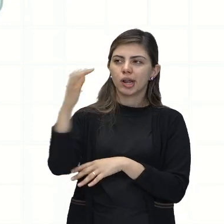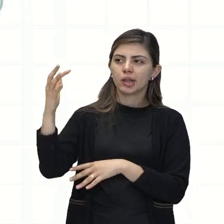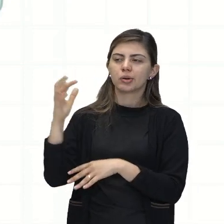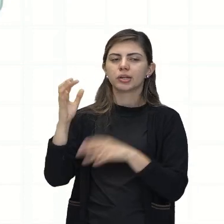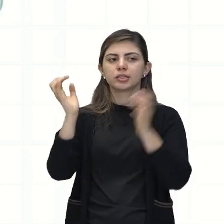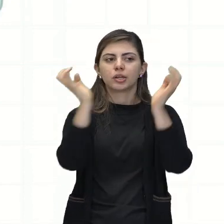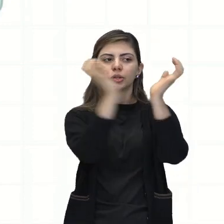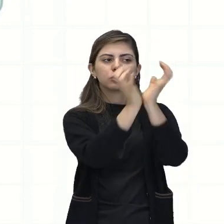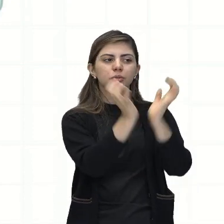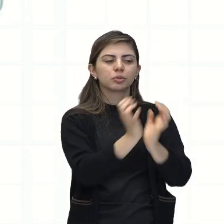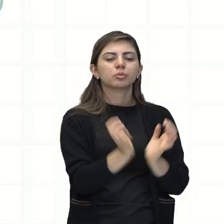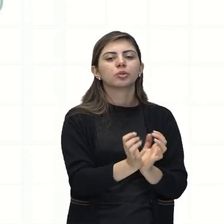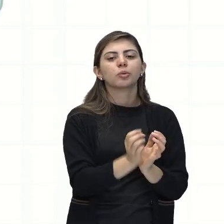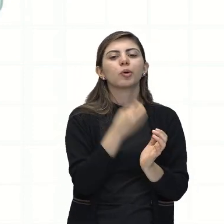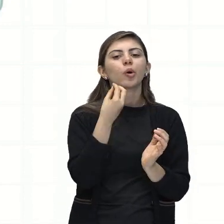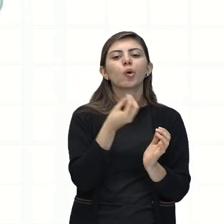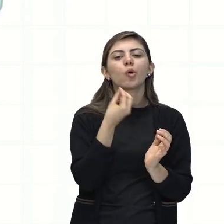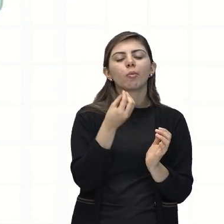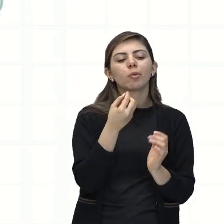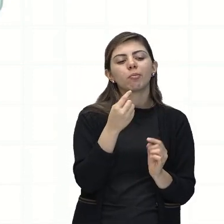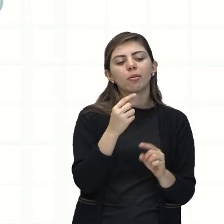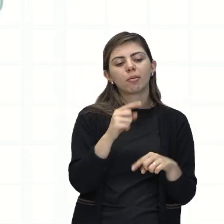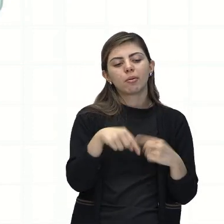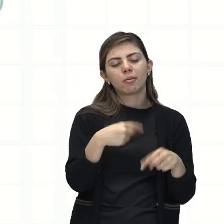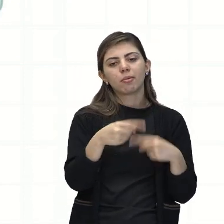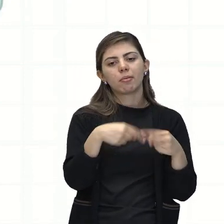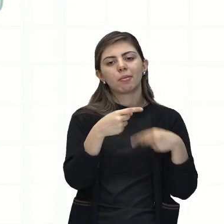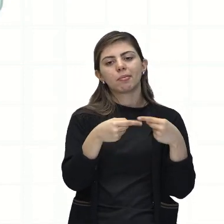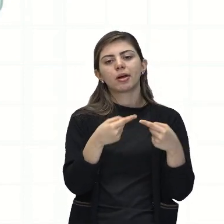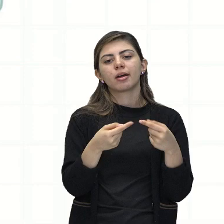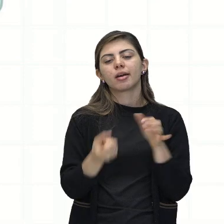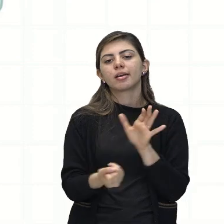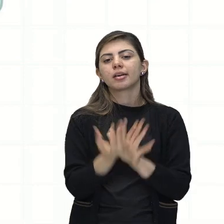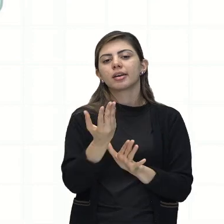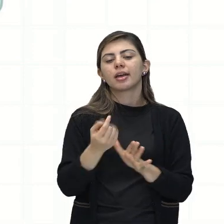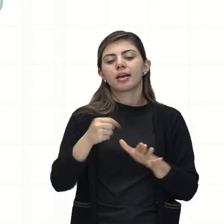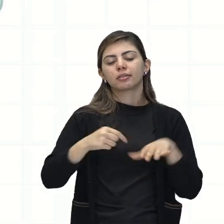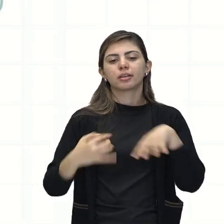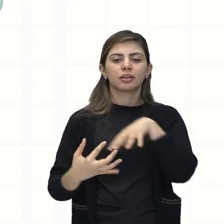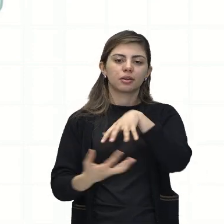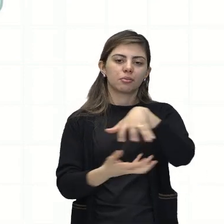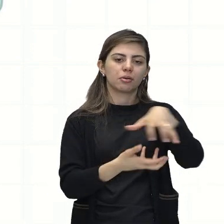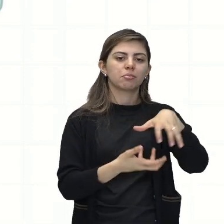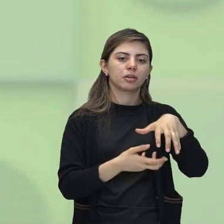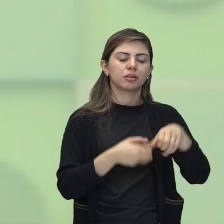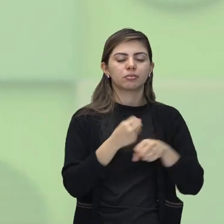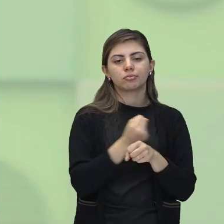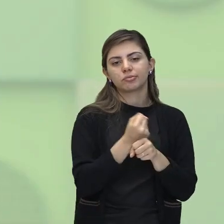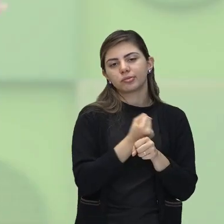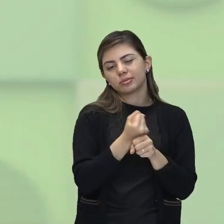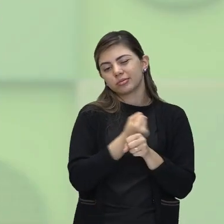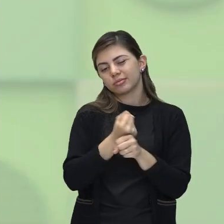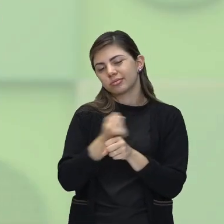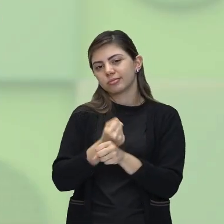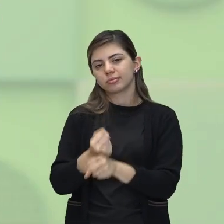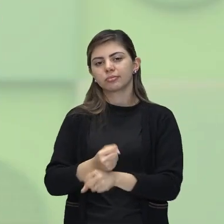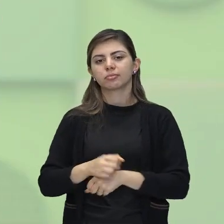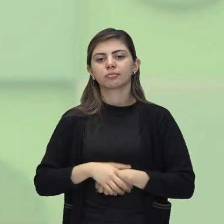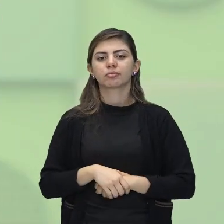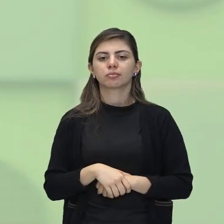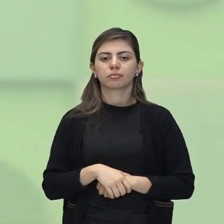foram evoluindo e surgindo na superfície da Terra, no planeta Terra, ao longo desses vários